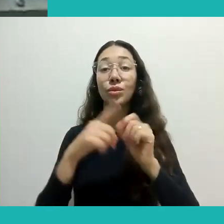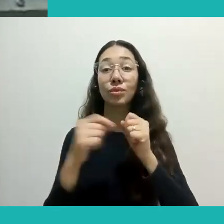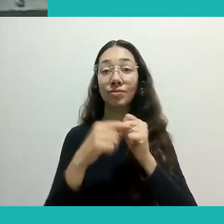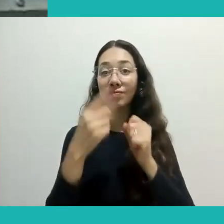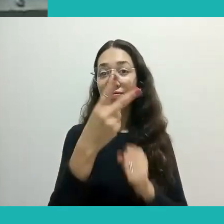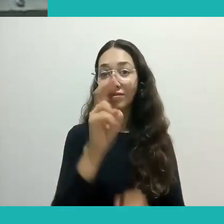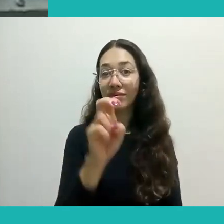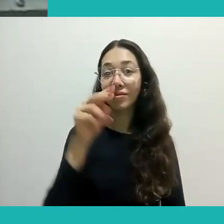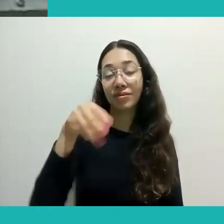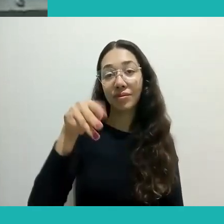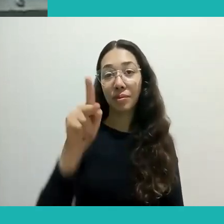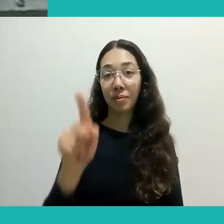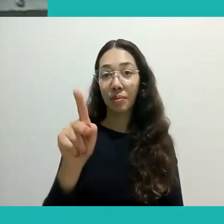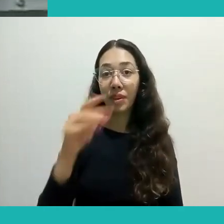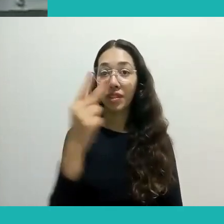da MP